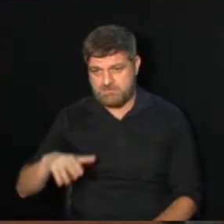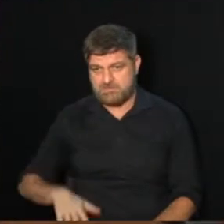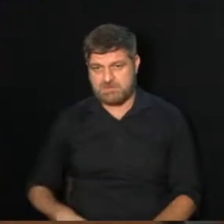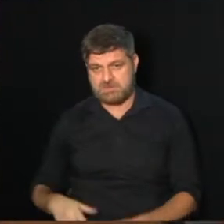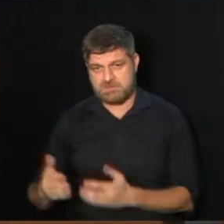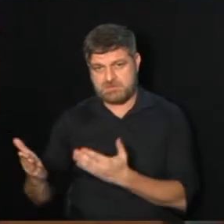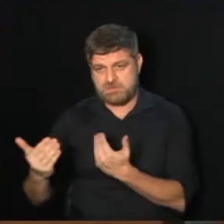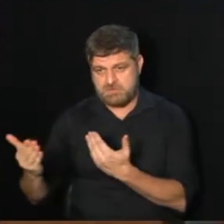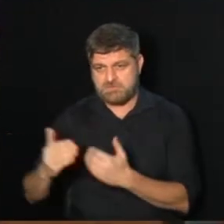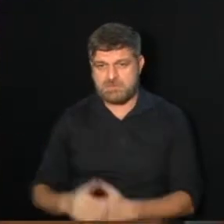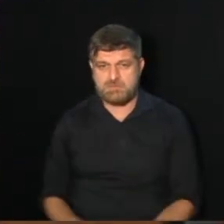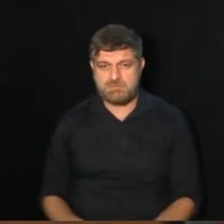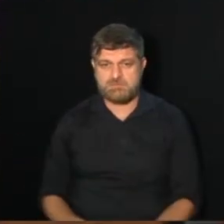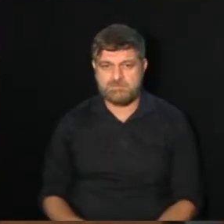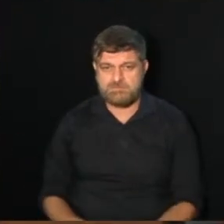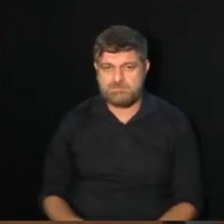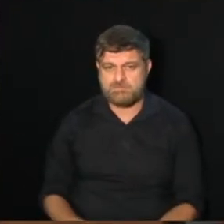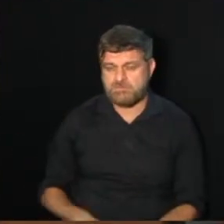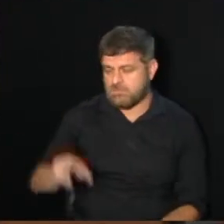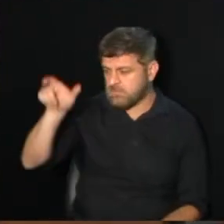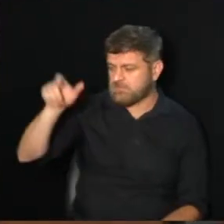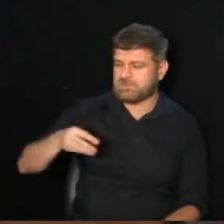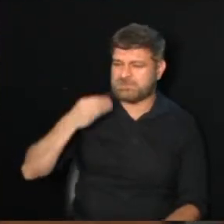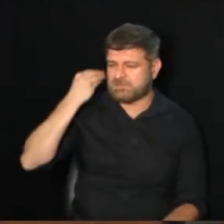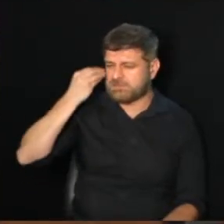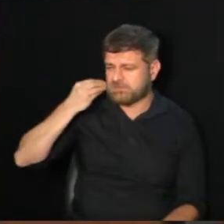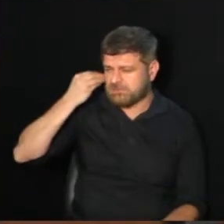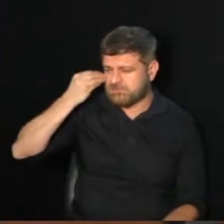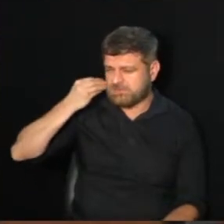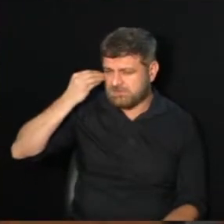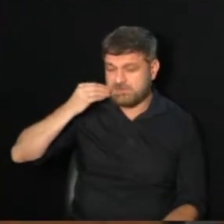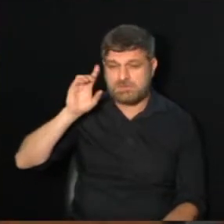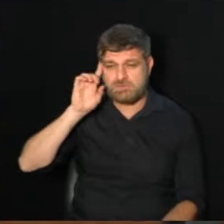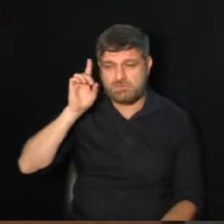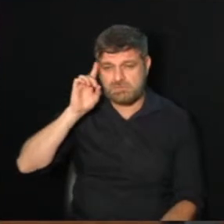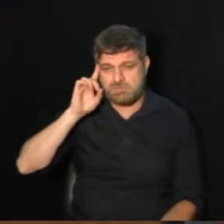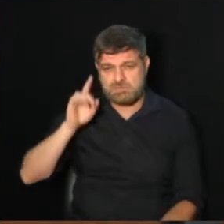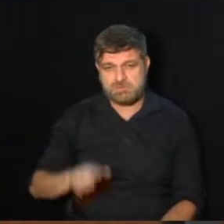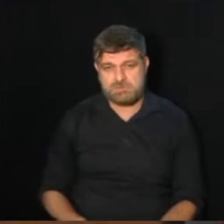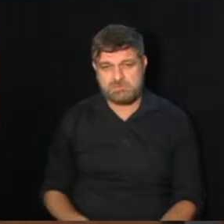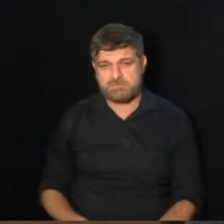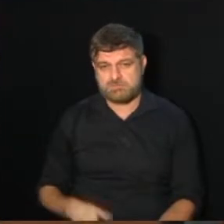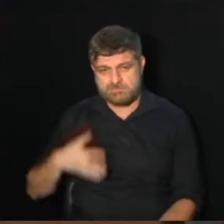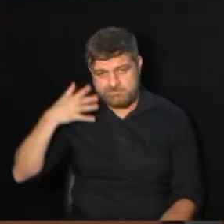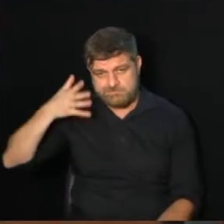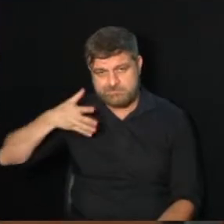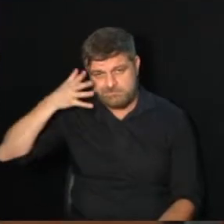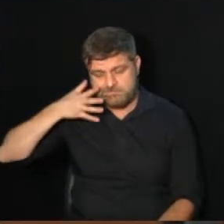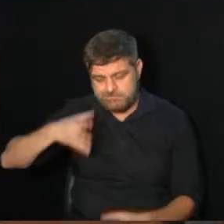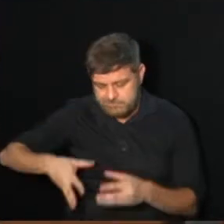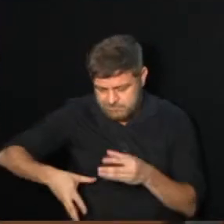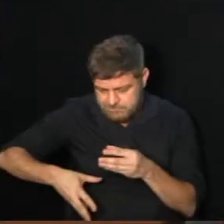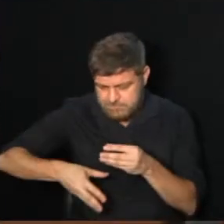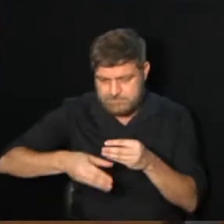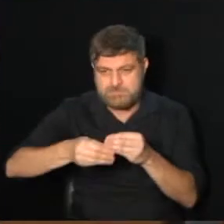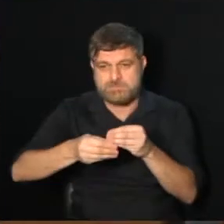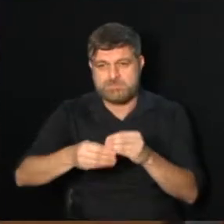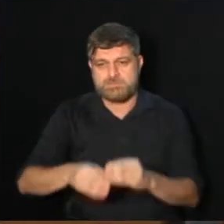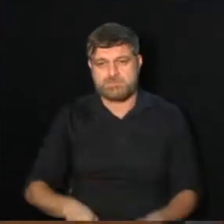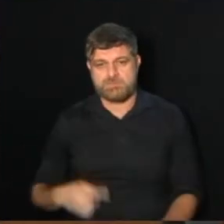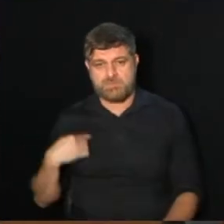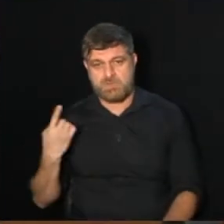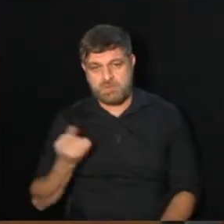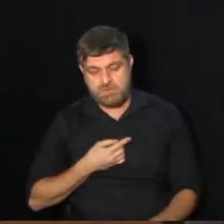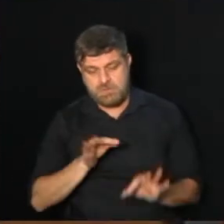tema é palpitante e o senhor, com essa experiência do dia a dia, evidentemente que sua fala acaba contribuindo com aquilo que